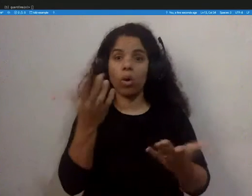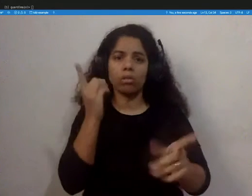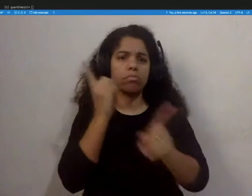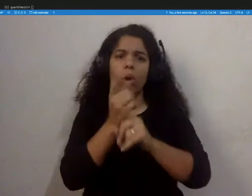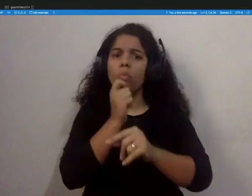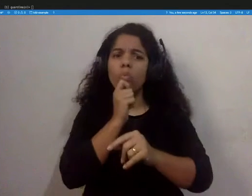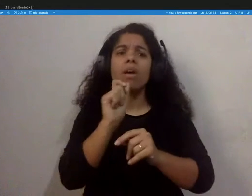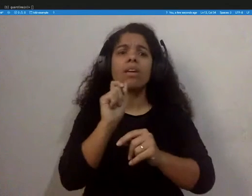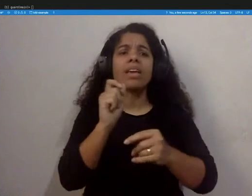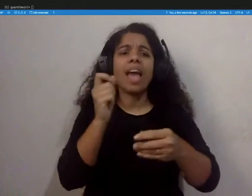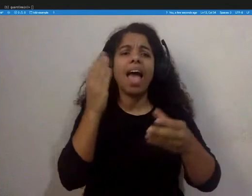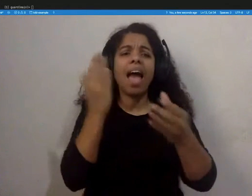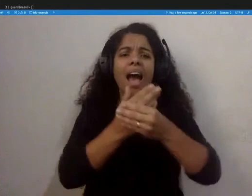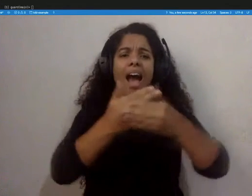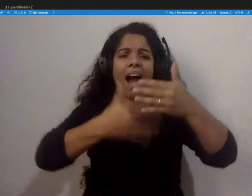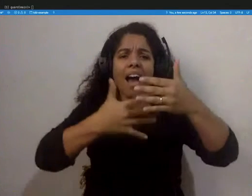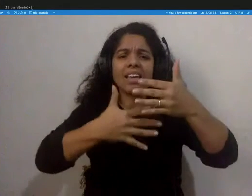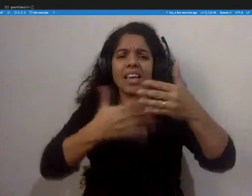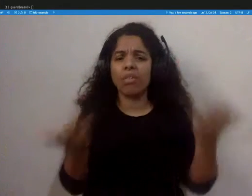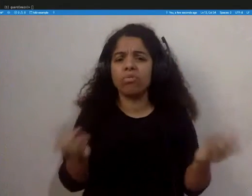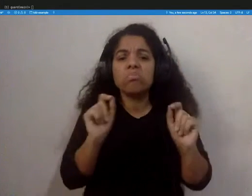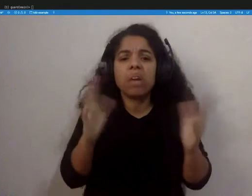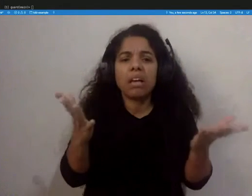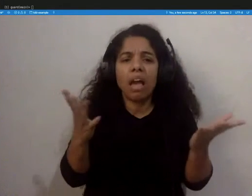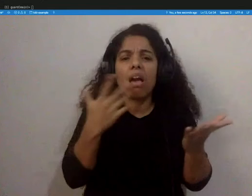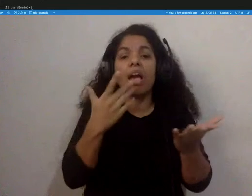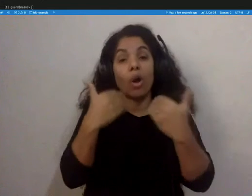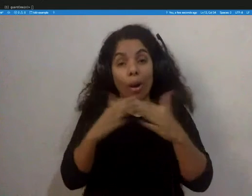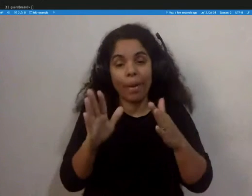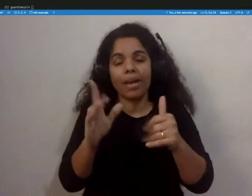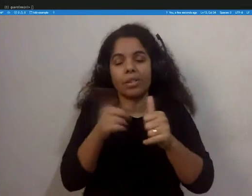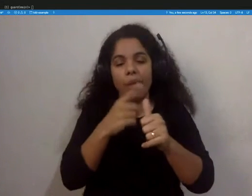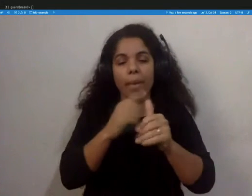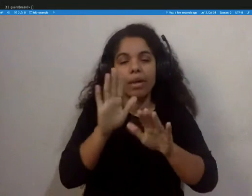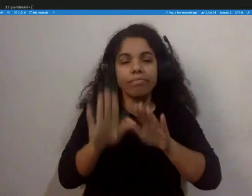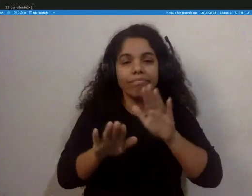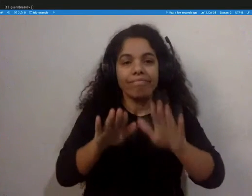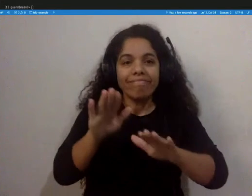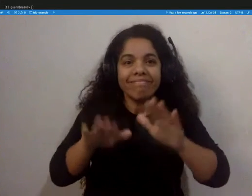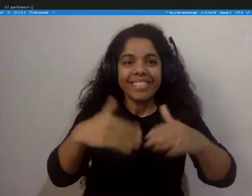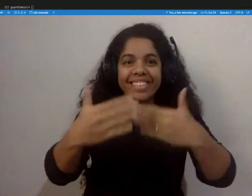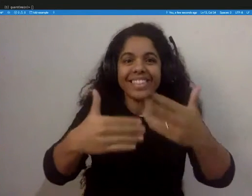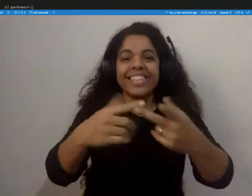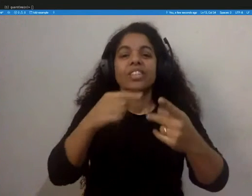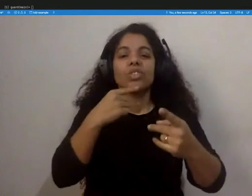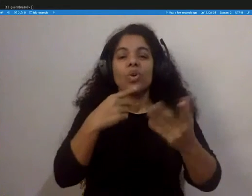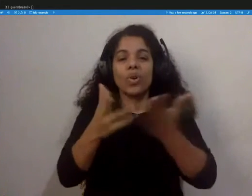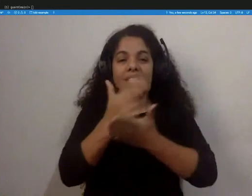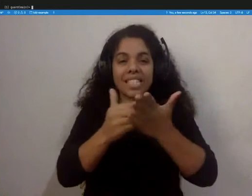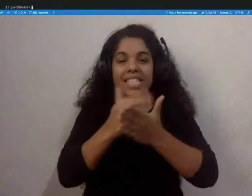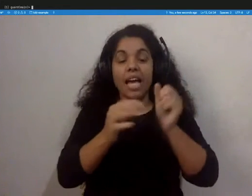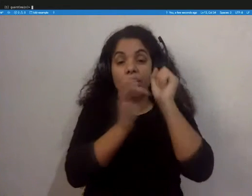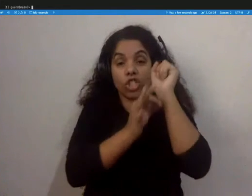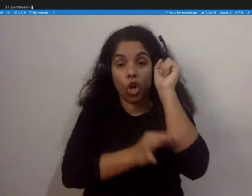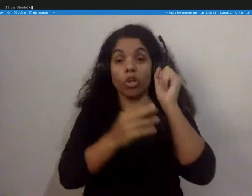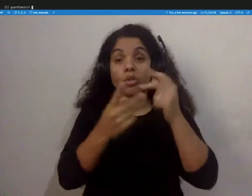que é arquivo. E aí começa o primeiro passo do nosso design de código. Ele está me reclamando aqui,